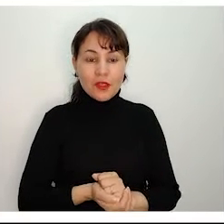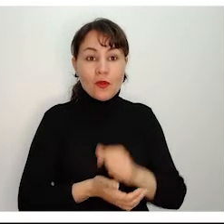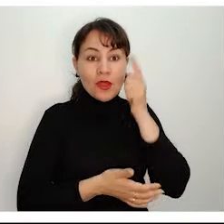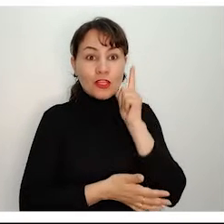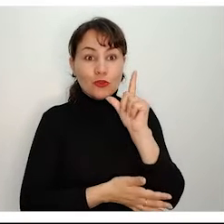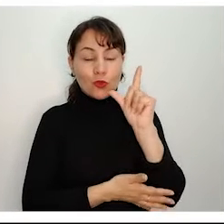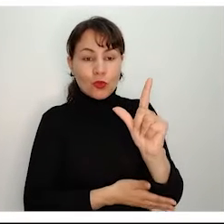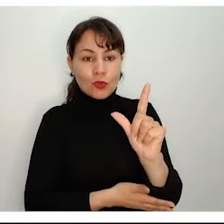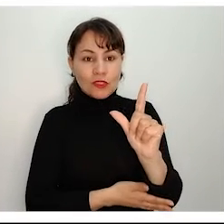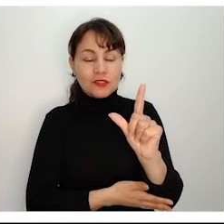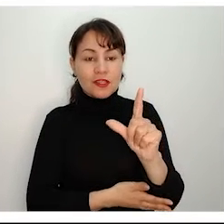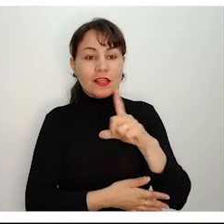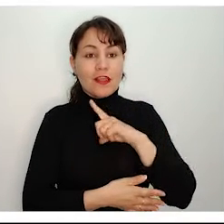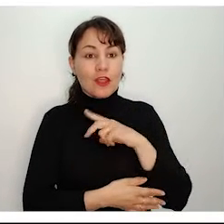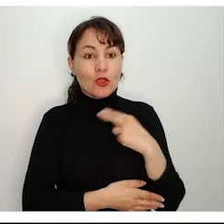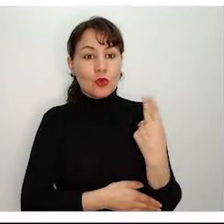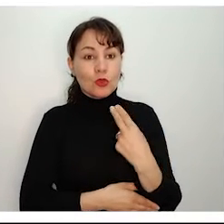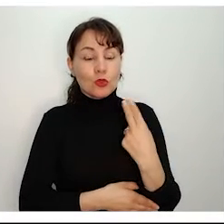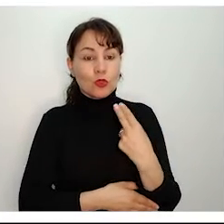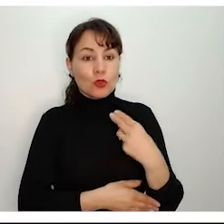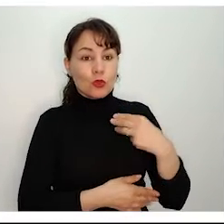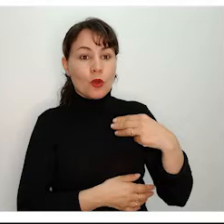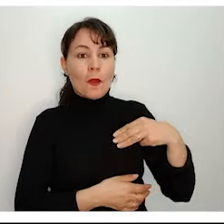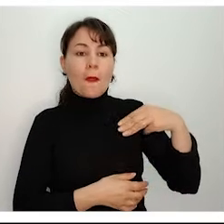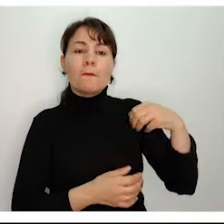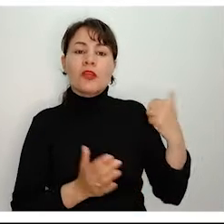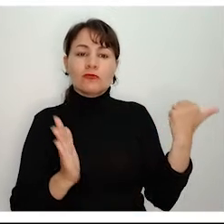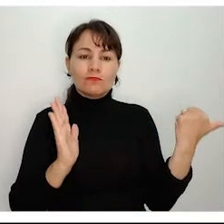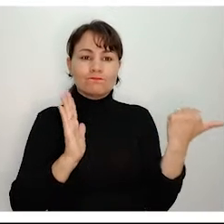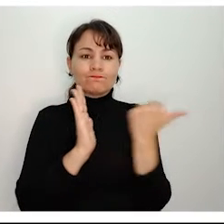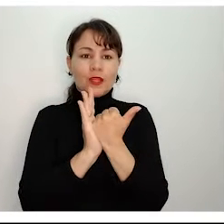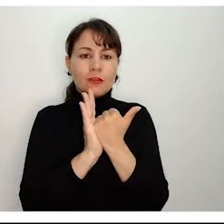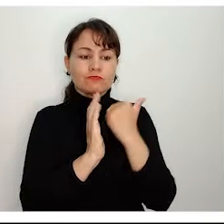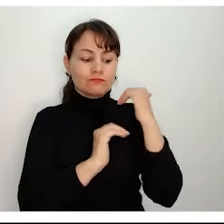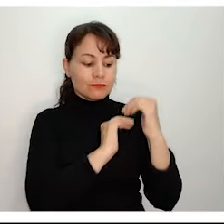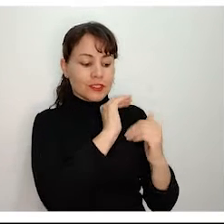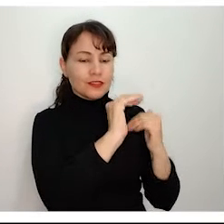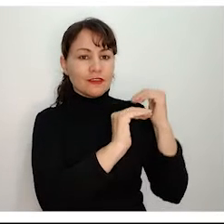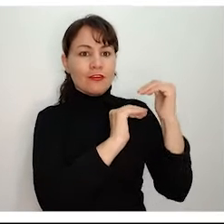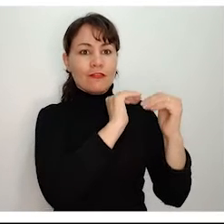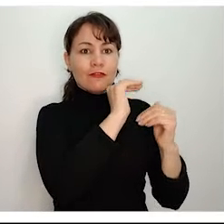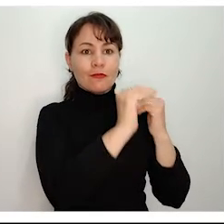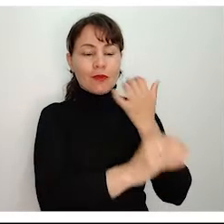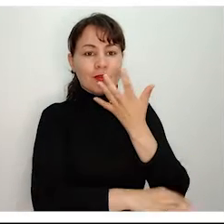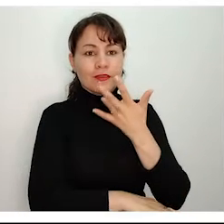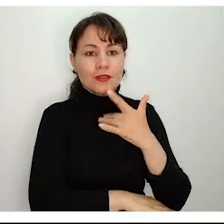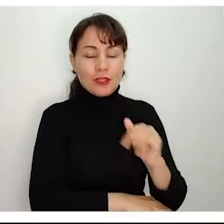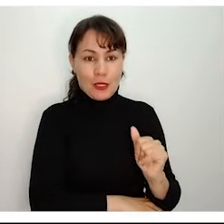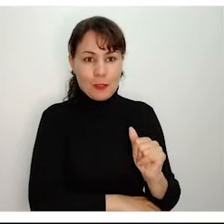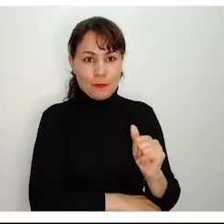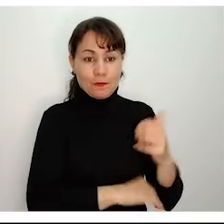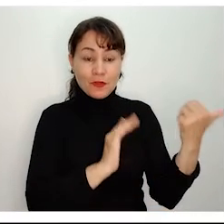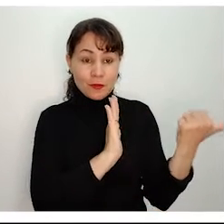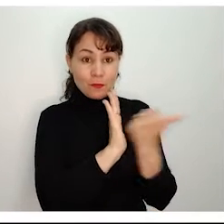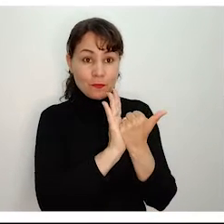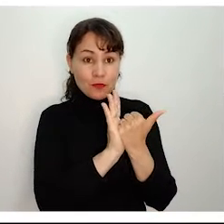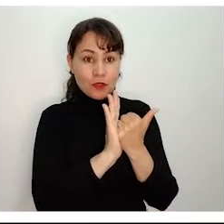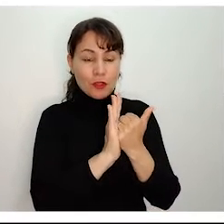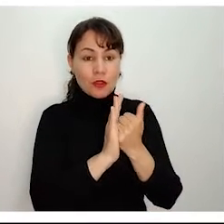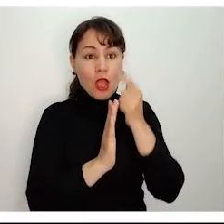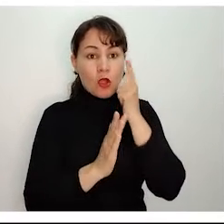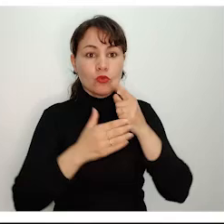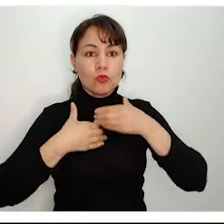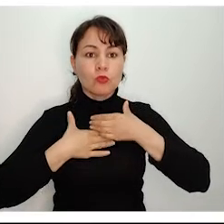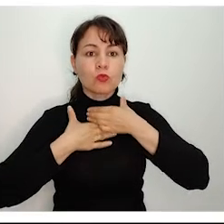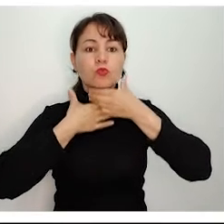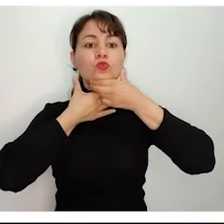Então, essas conquistas são o que a gente chama de marcos do desenvolvimento da criança. Esses marcos